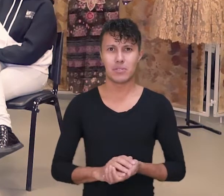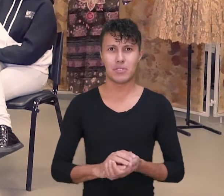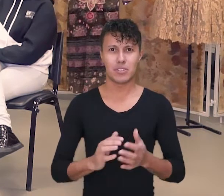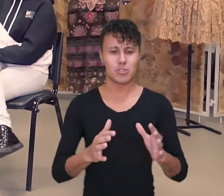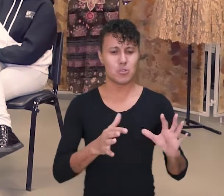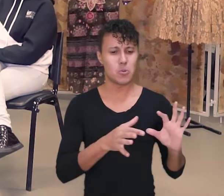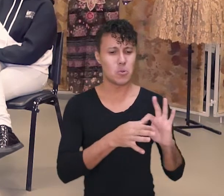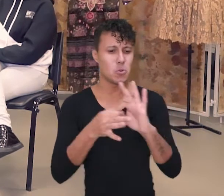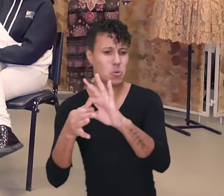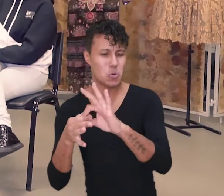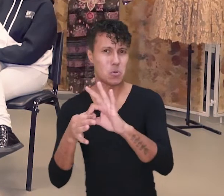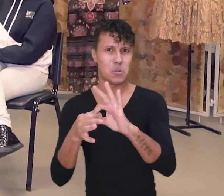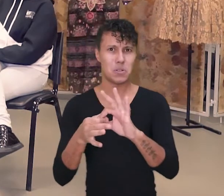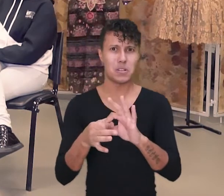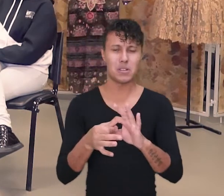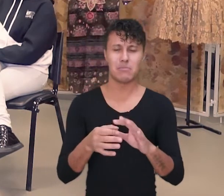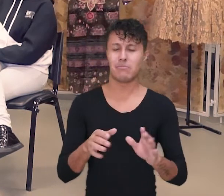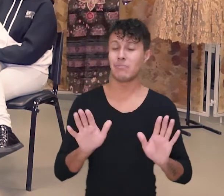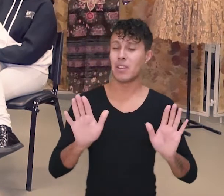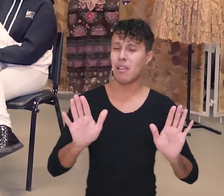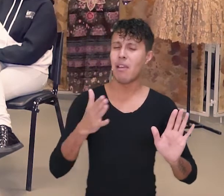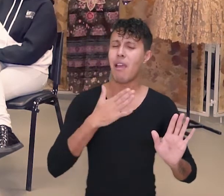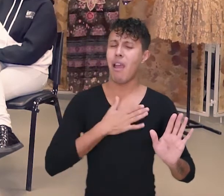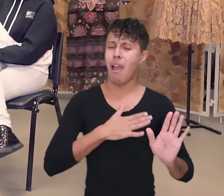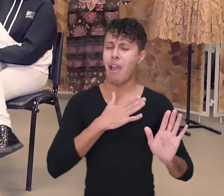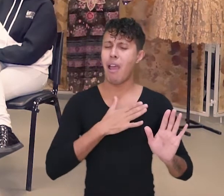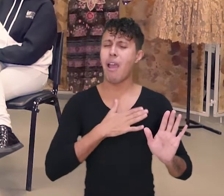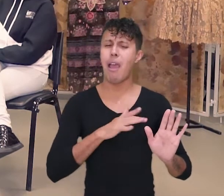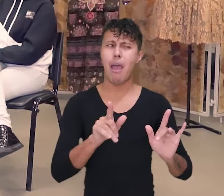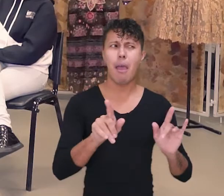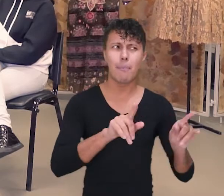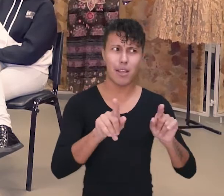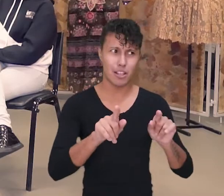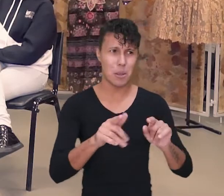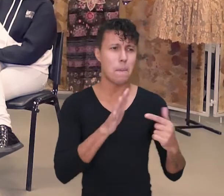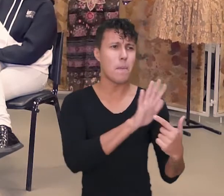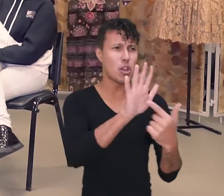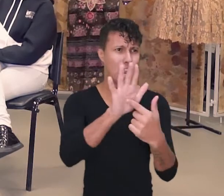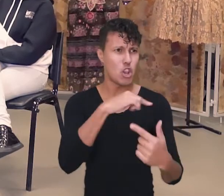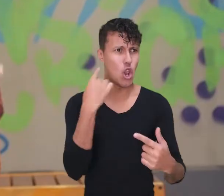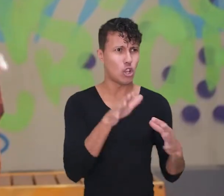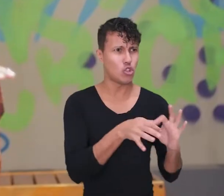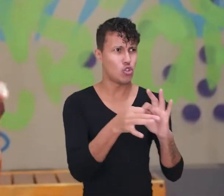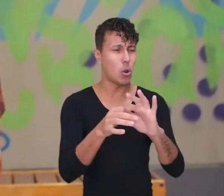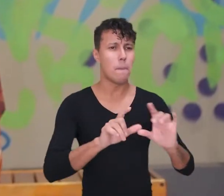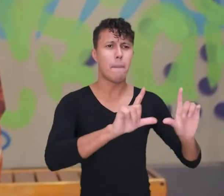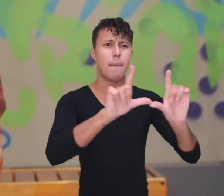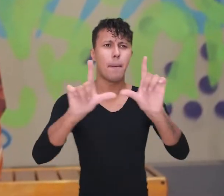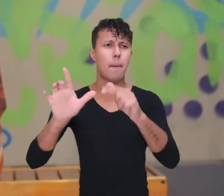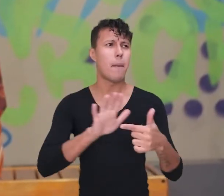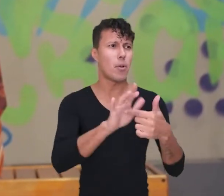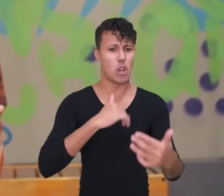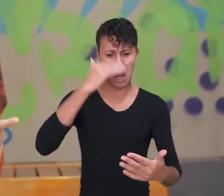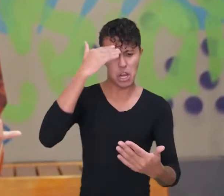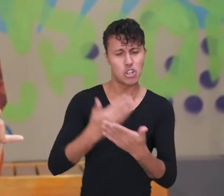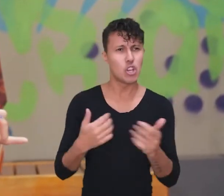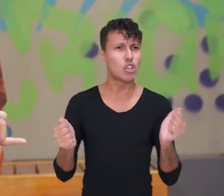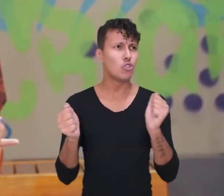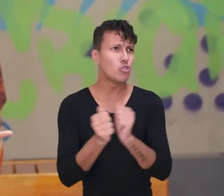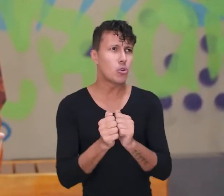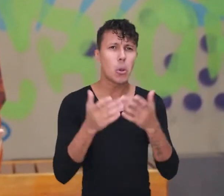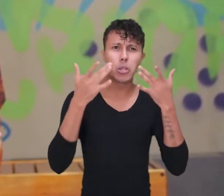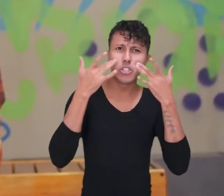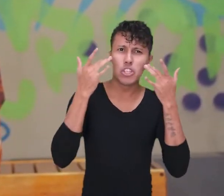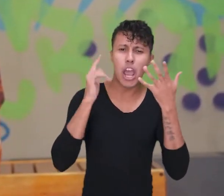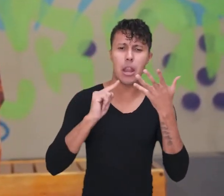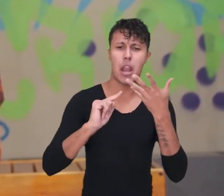e juntaram, todo mundo tava, não, vamos, bora expor todo mundo aqui junto, esse negócio que a gente acredita. E eu acho que esse que